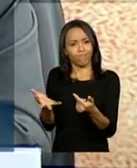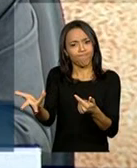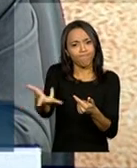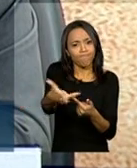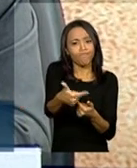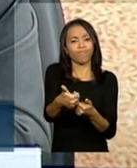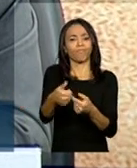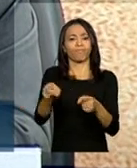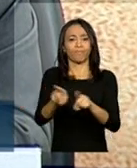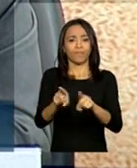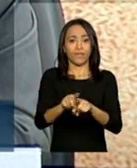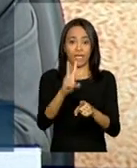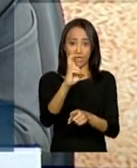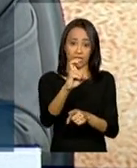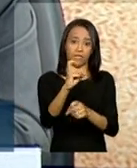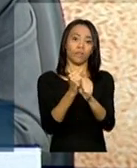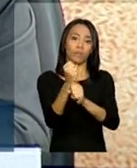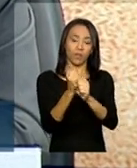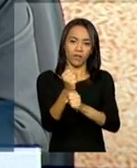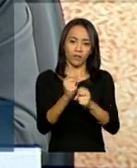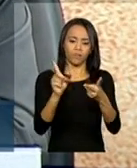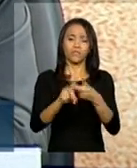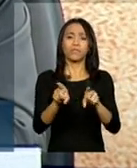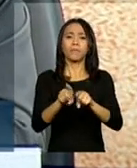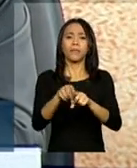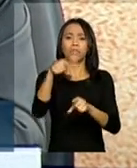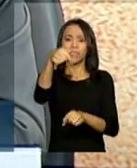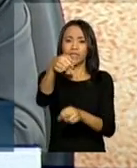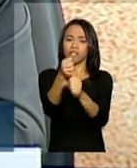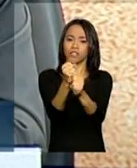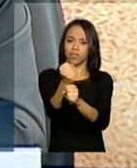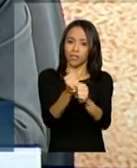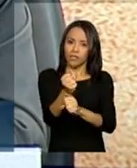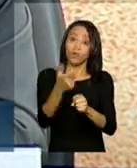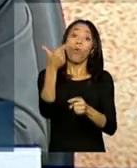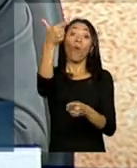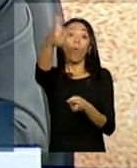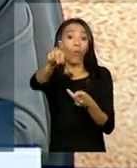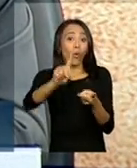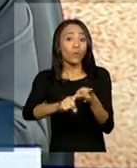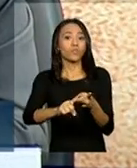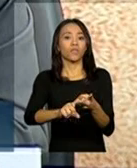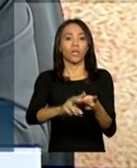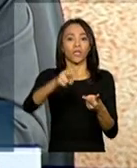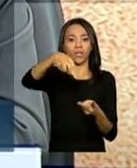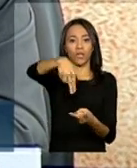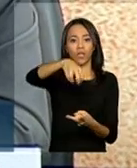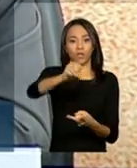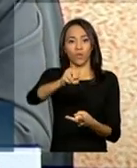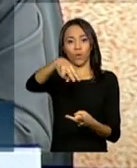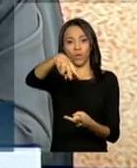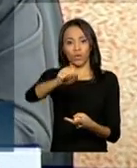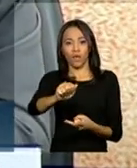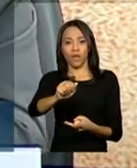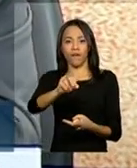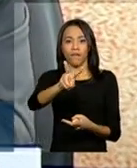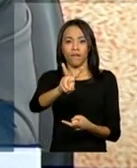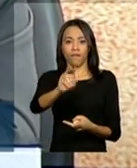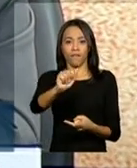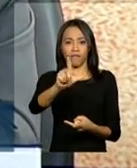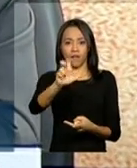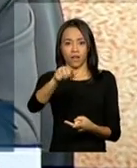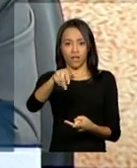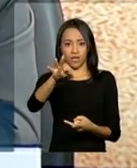quadrivalente em 5 anos e em 7 anos fecha também o da nona Valente Ou seja a gente já aposta no